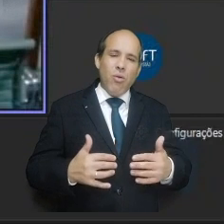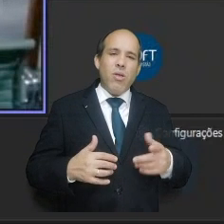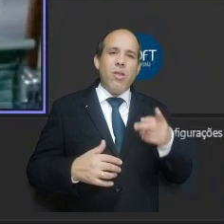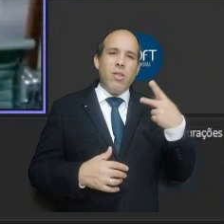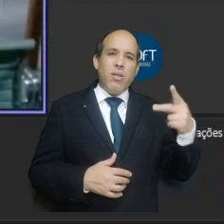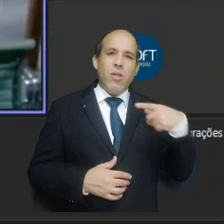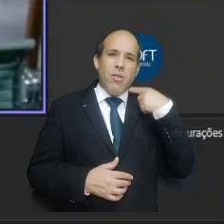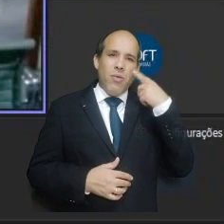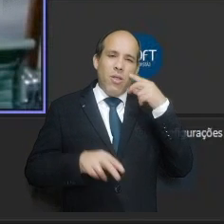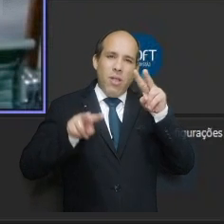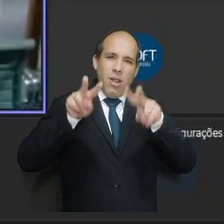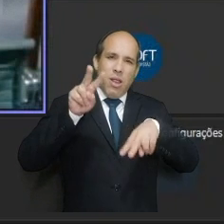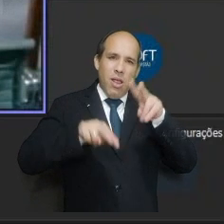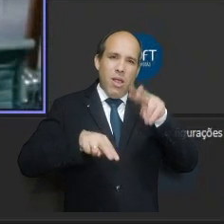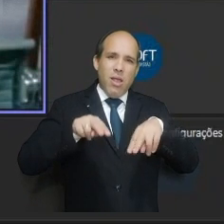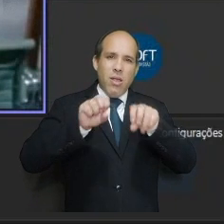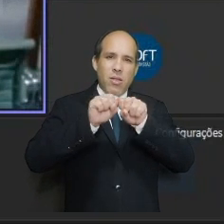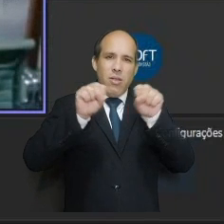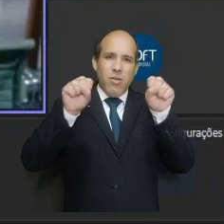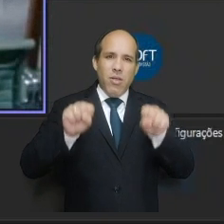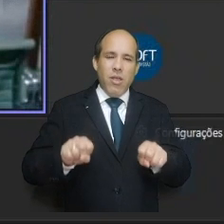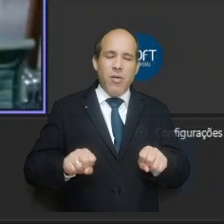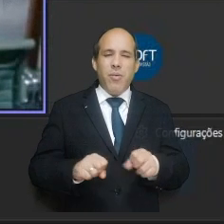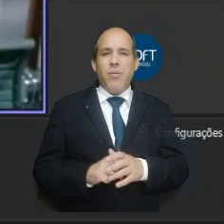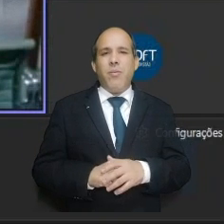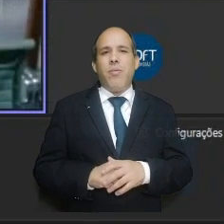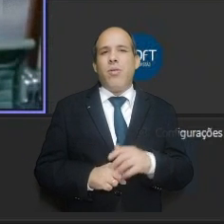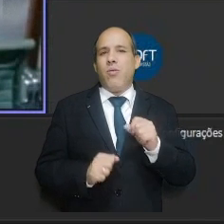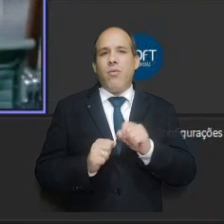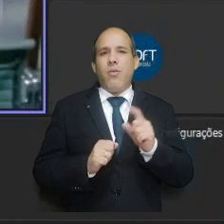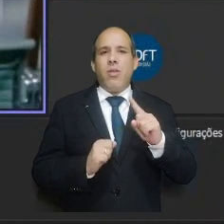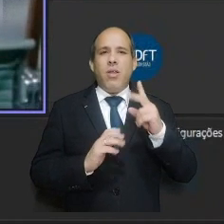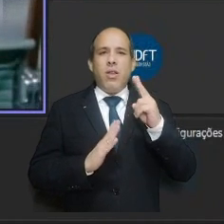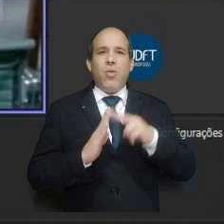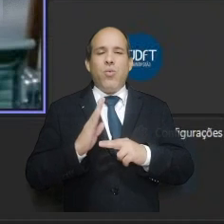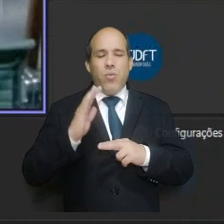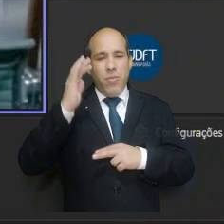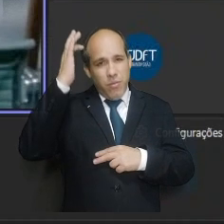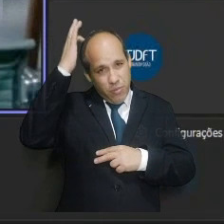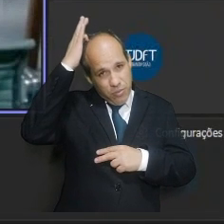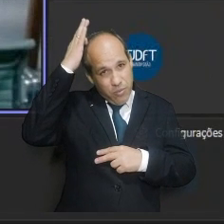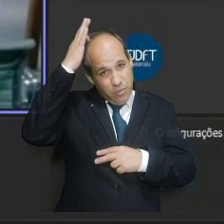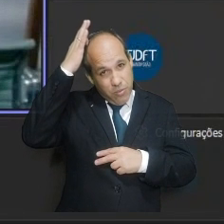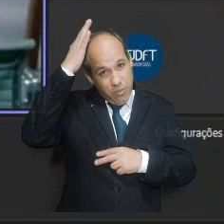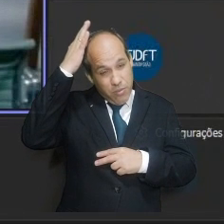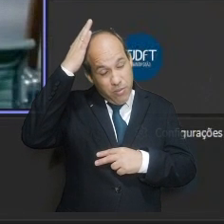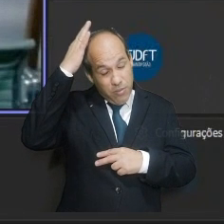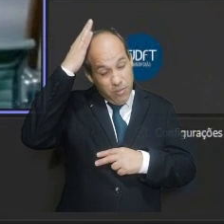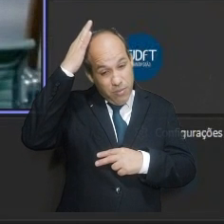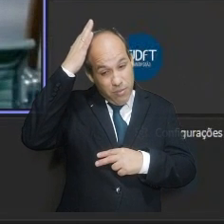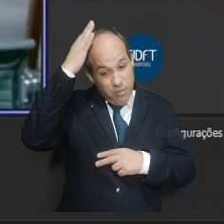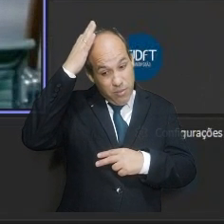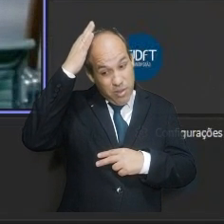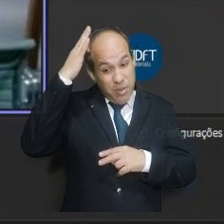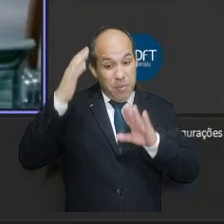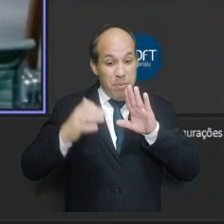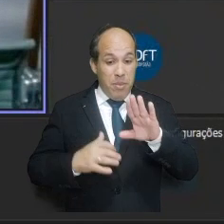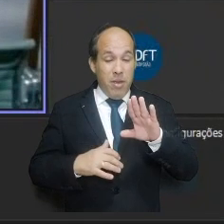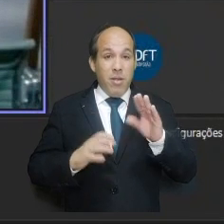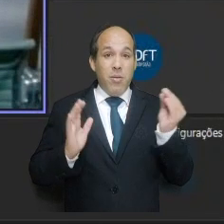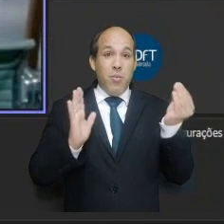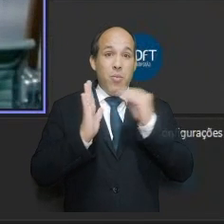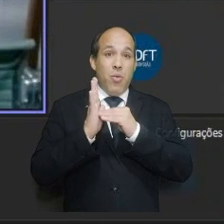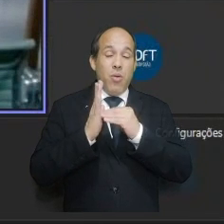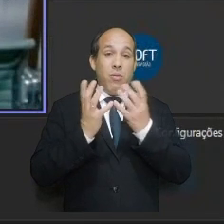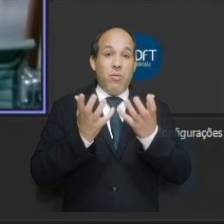de conhecimento da ilustre advogada, toda a sentença, não vou fazer a leitura, né? Mas eu